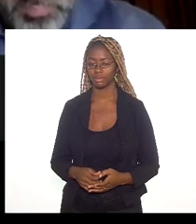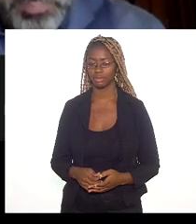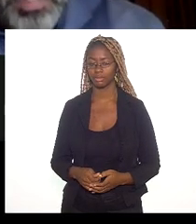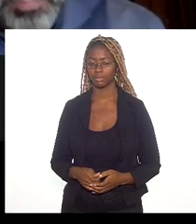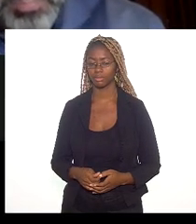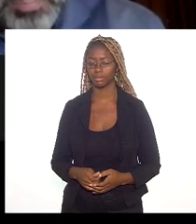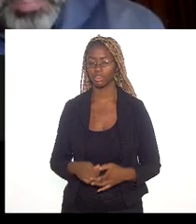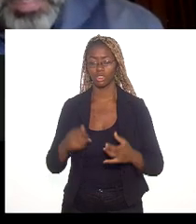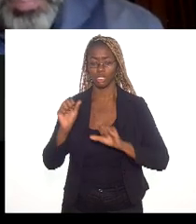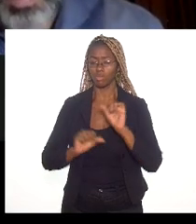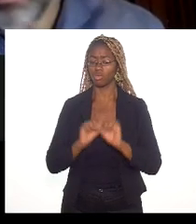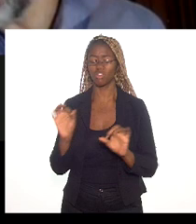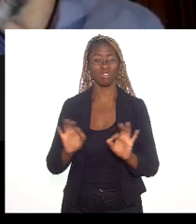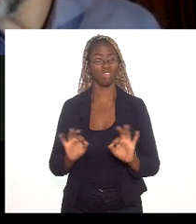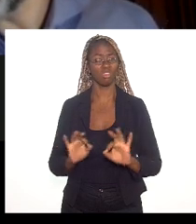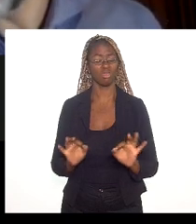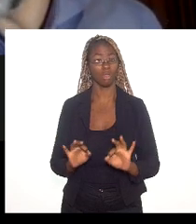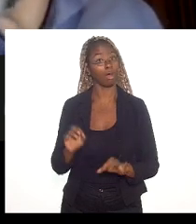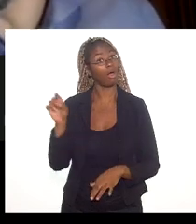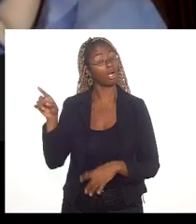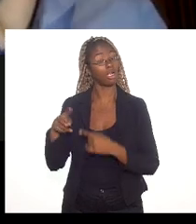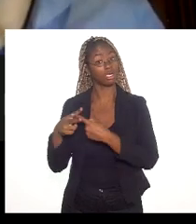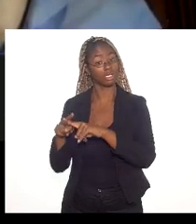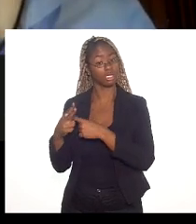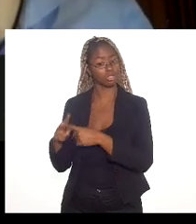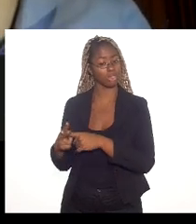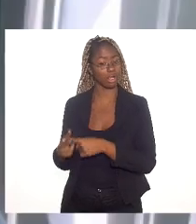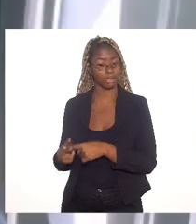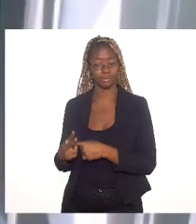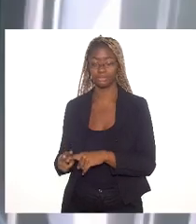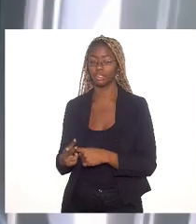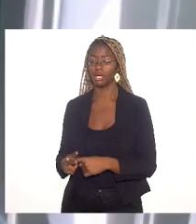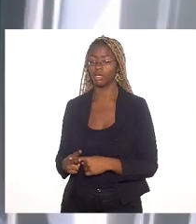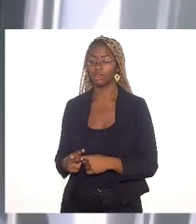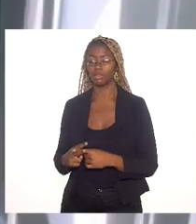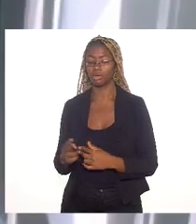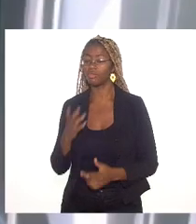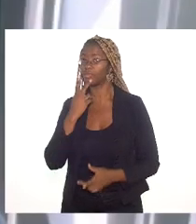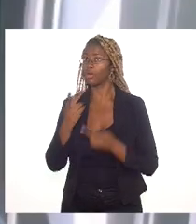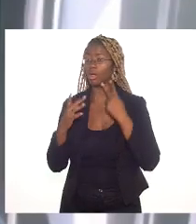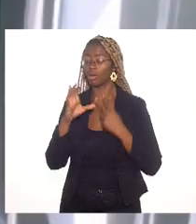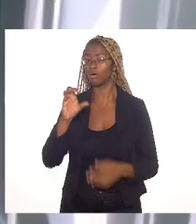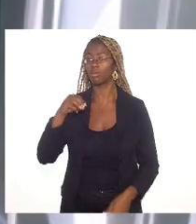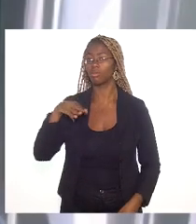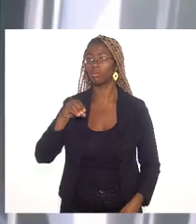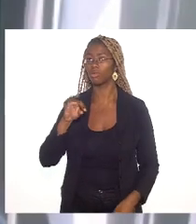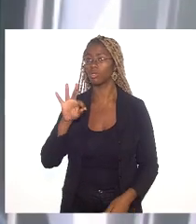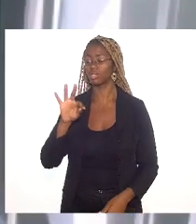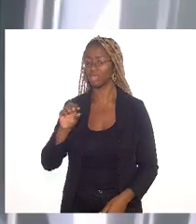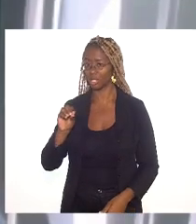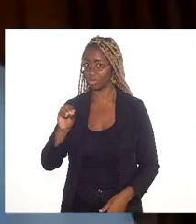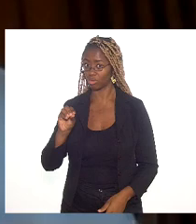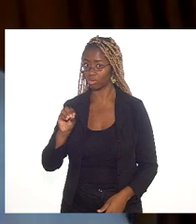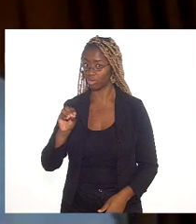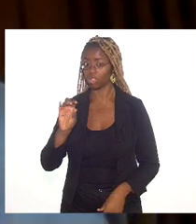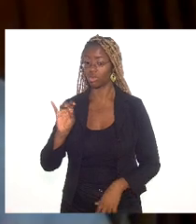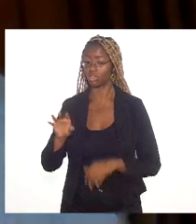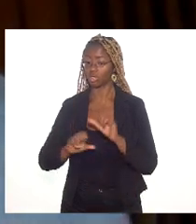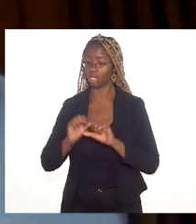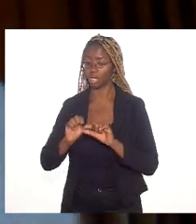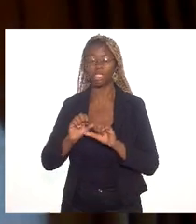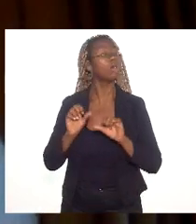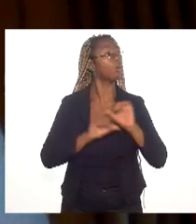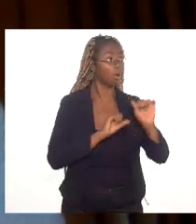Ele não está alterando, não. Na ementa, pelo menos, o projeto dispõe sobre o comodato. Não altera nada. Não, mas ele está alterando a